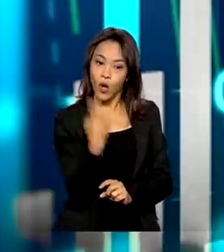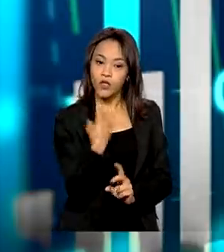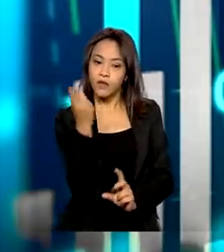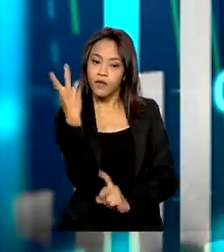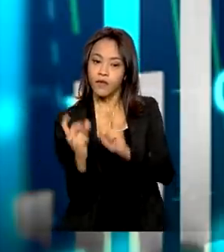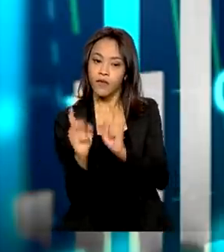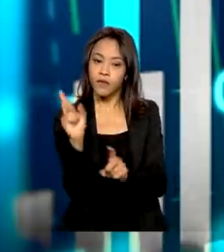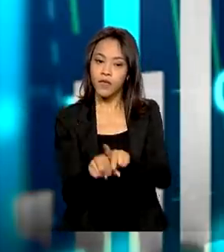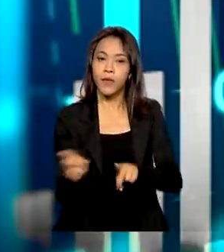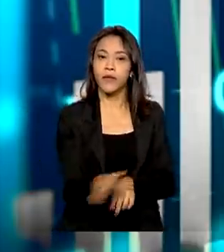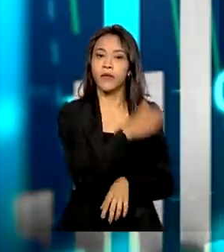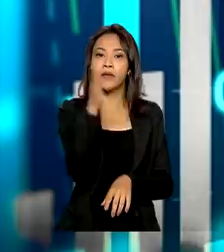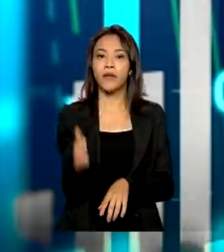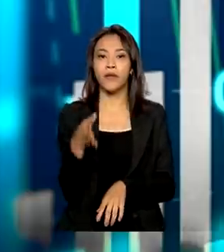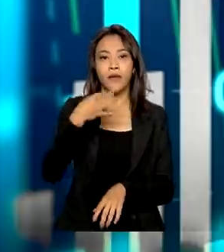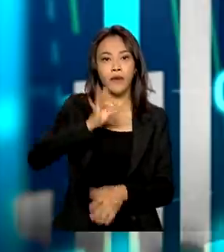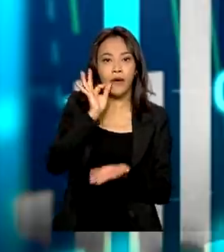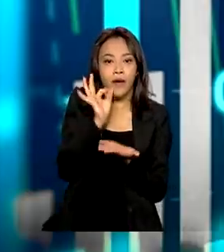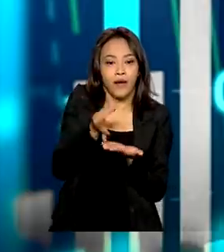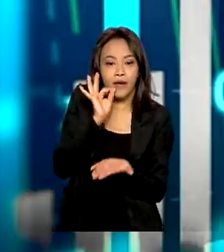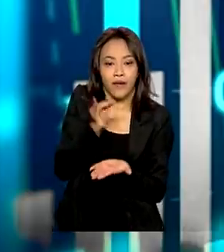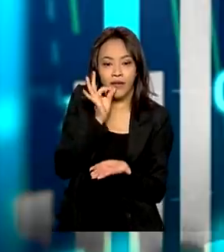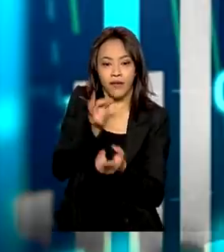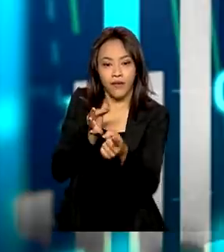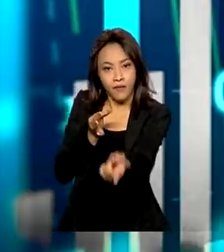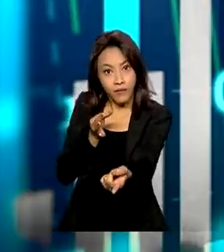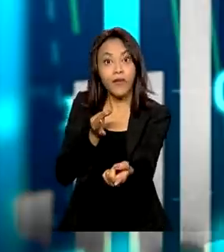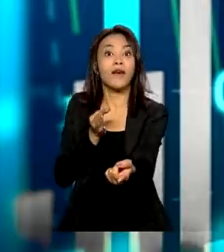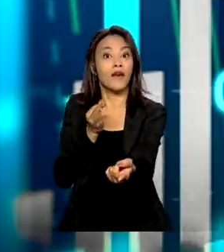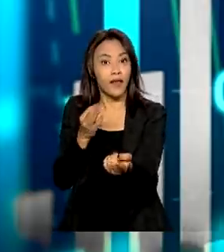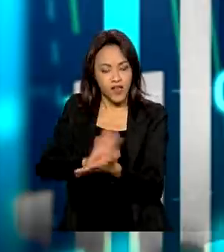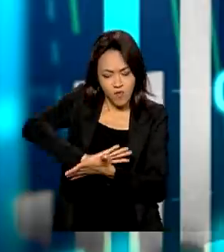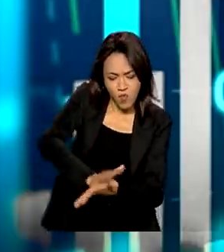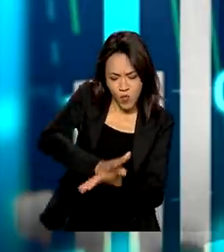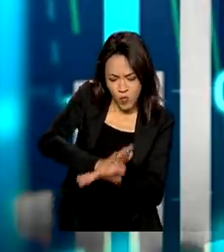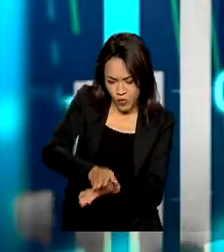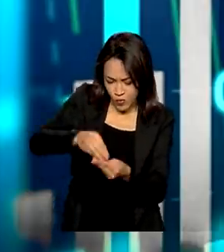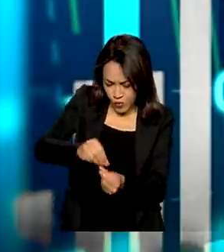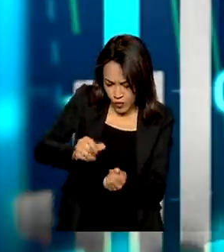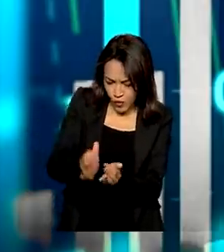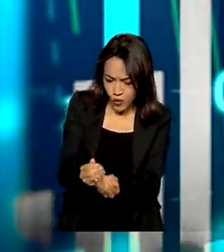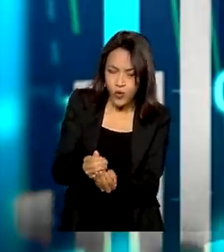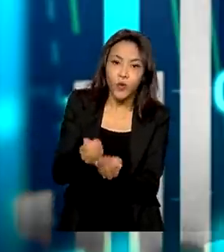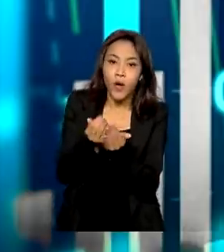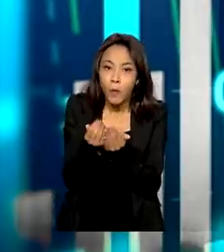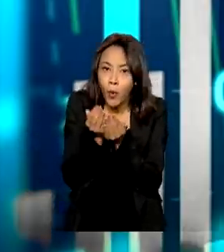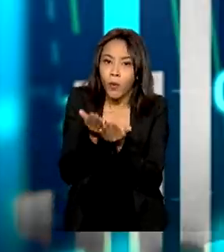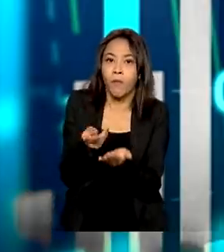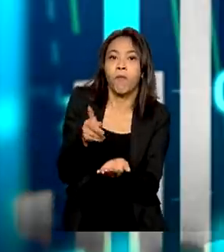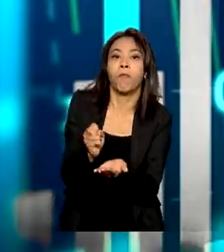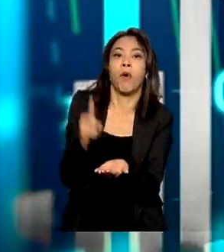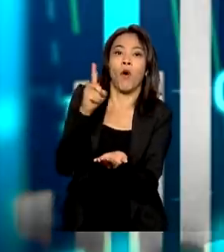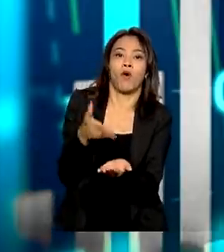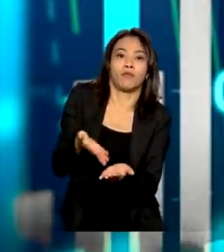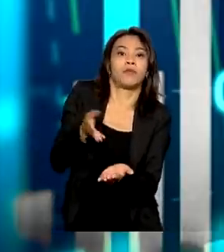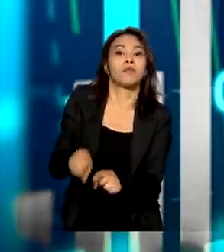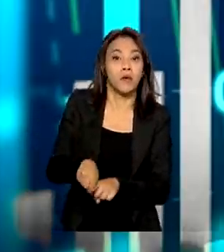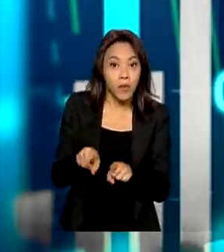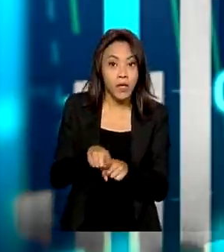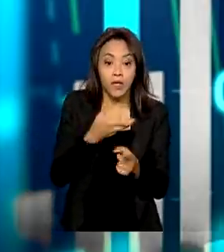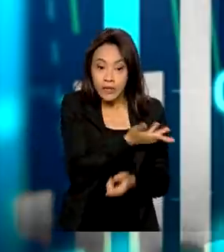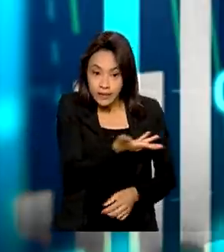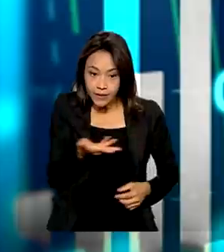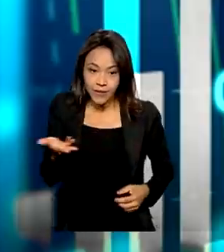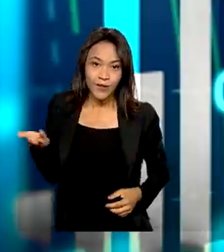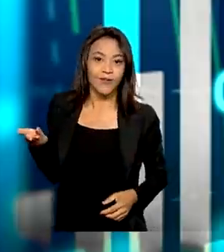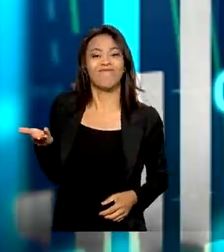exportadores e temos o café da mesma forma que a soja em grão moído torrado em pó e tudo e como tudo isso